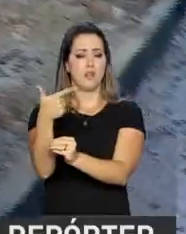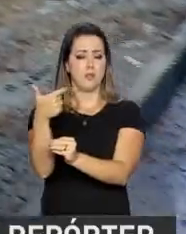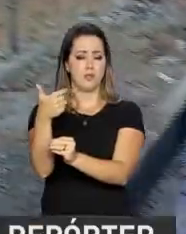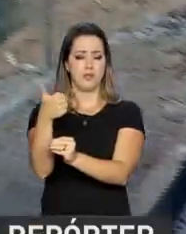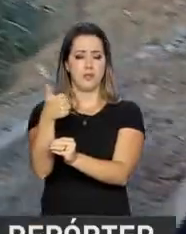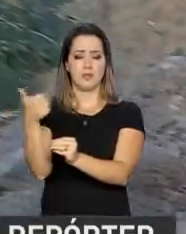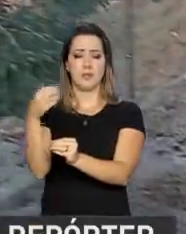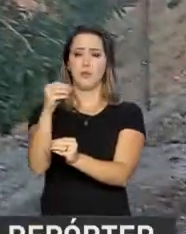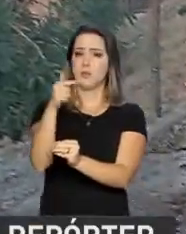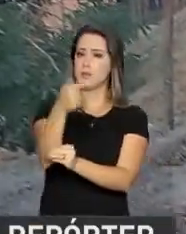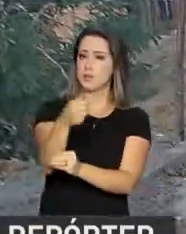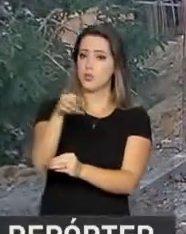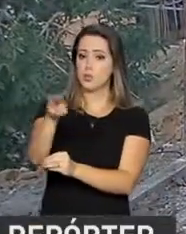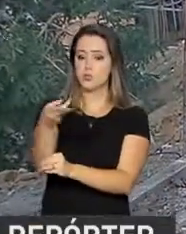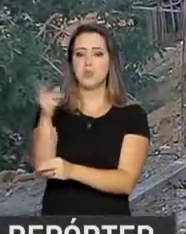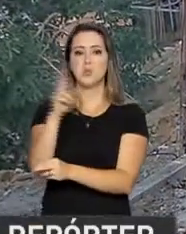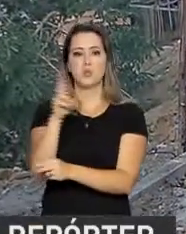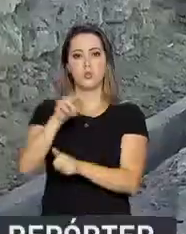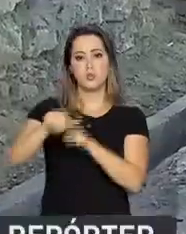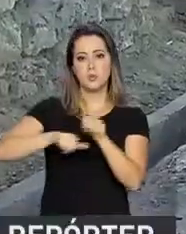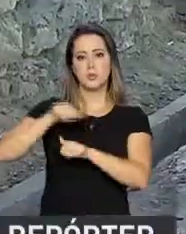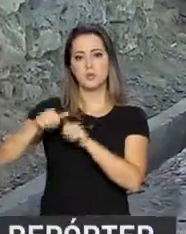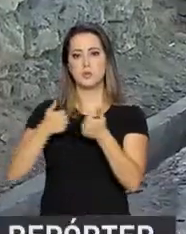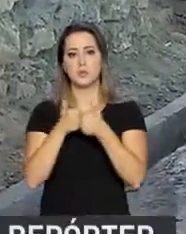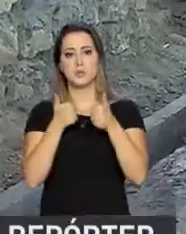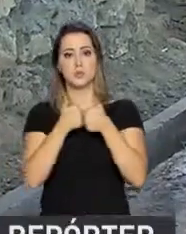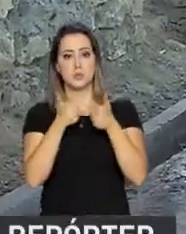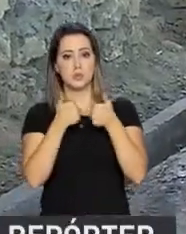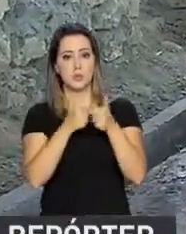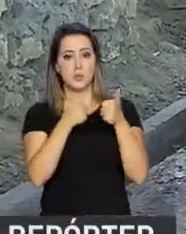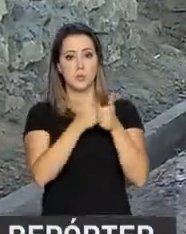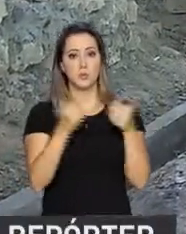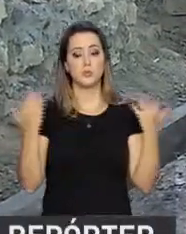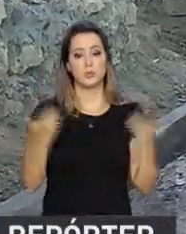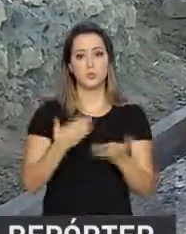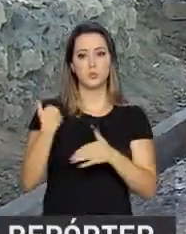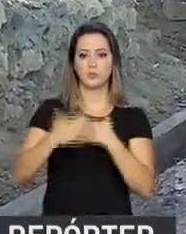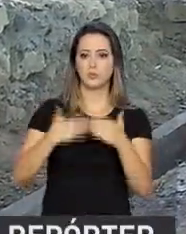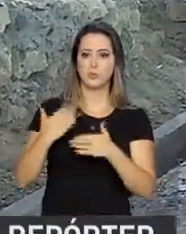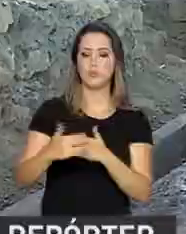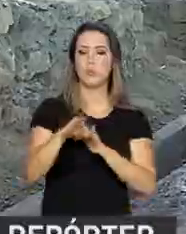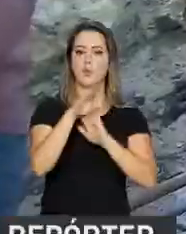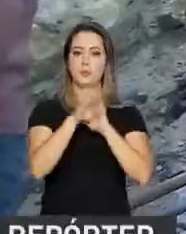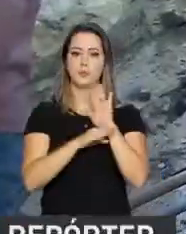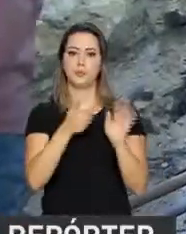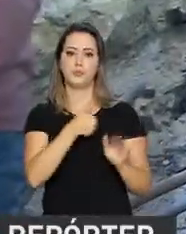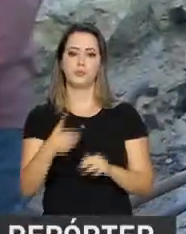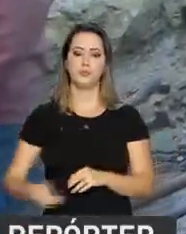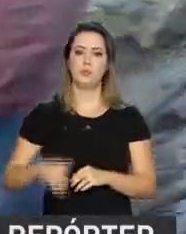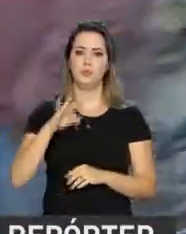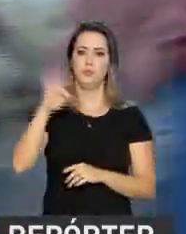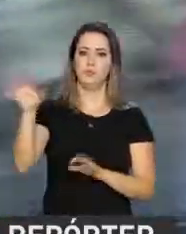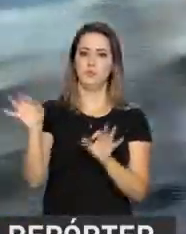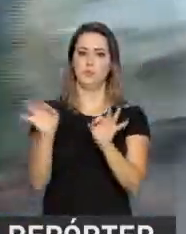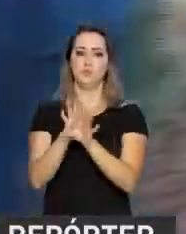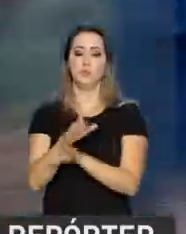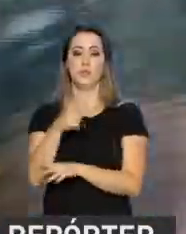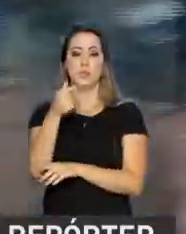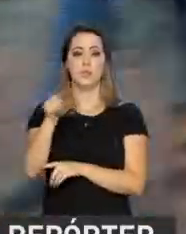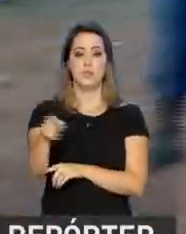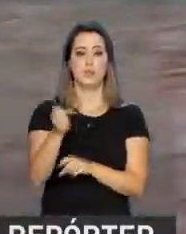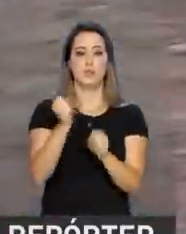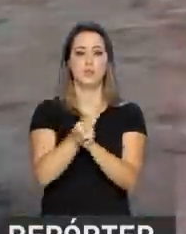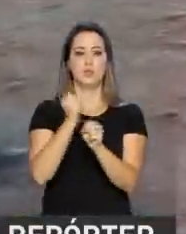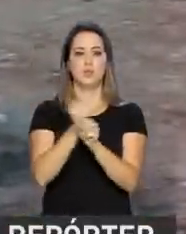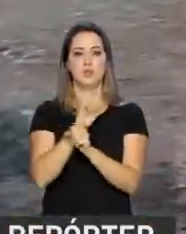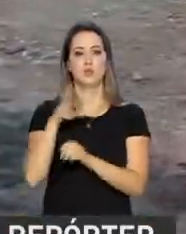vão mudar o transporte público da cidade. A ação faz parte do Agora é Avançar, programa do governo federal que vai concluir 7 mil obras